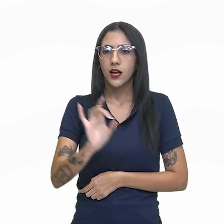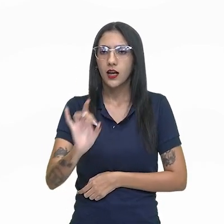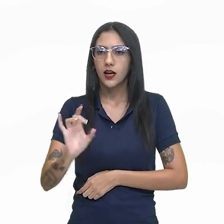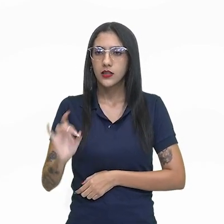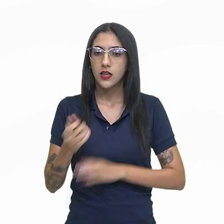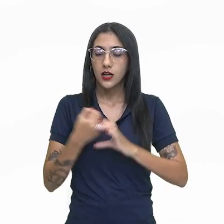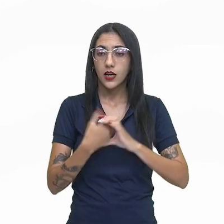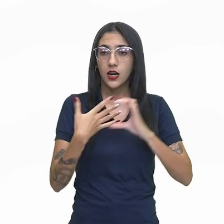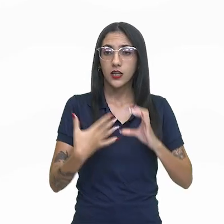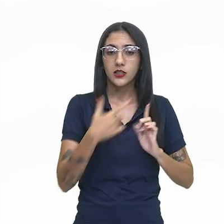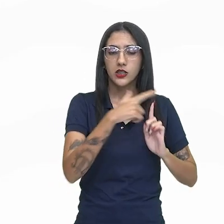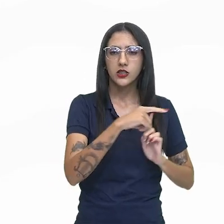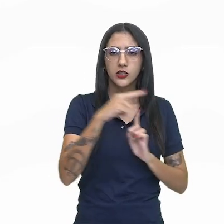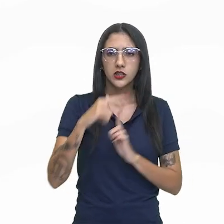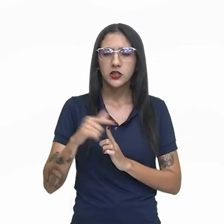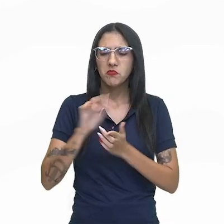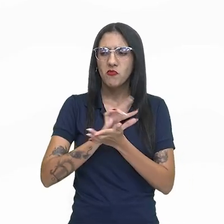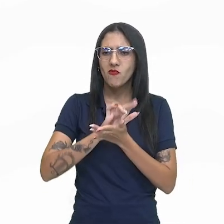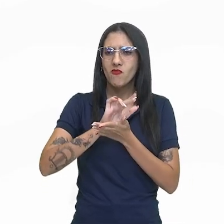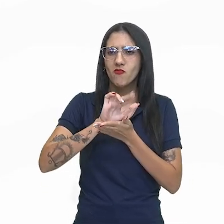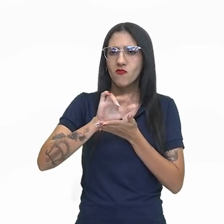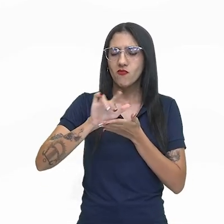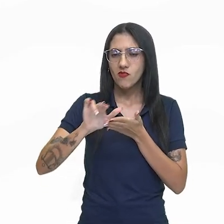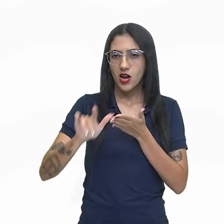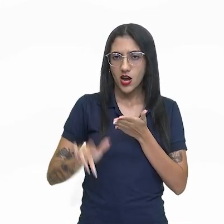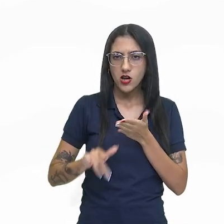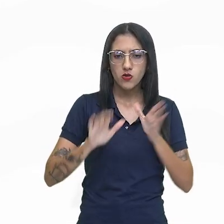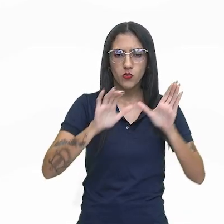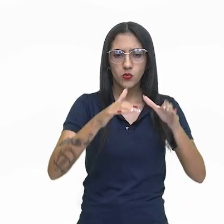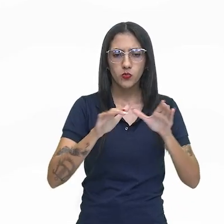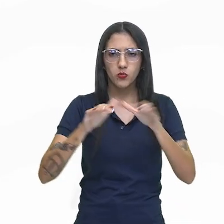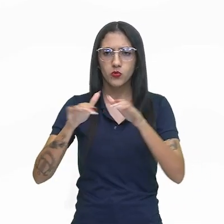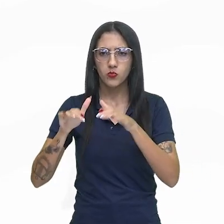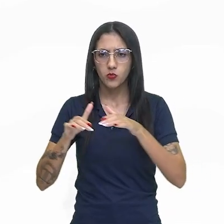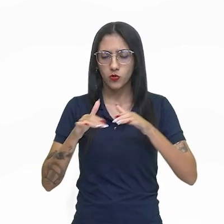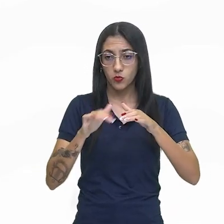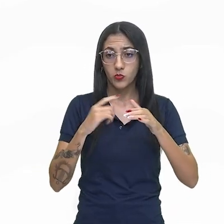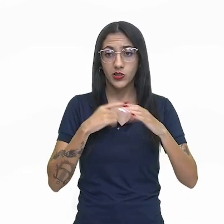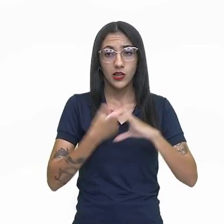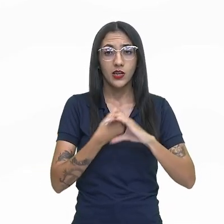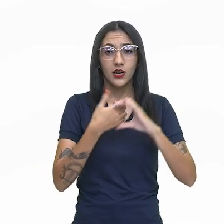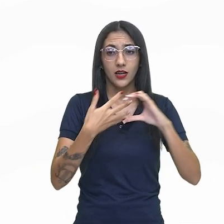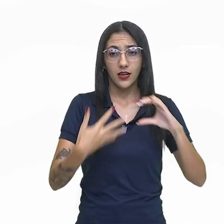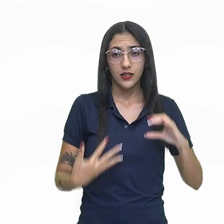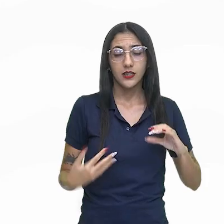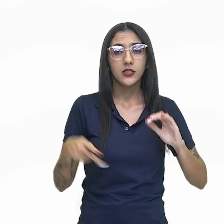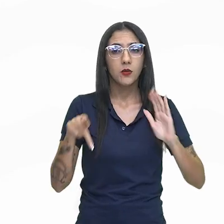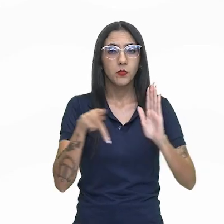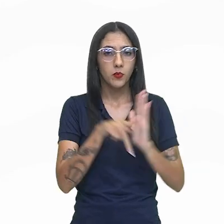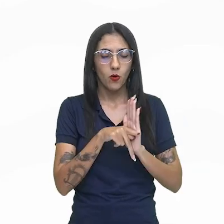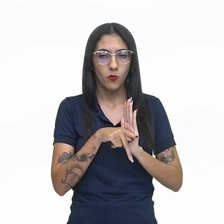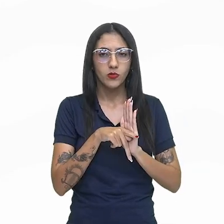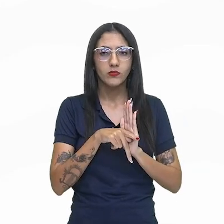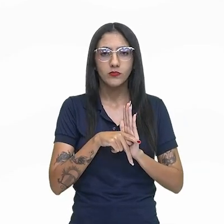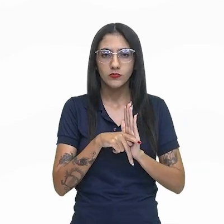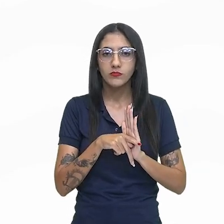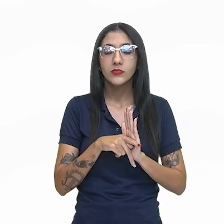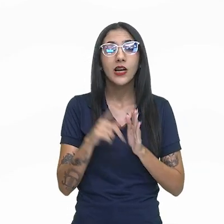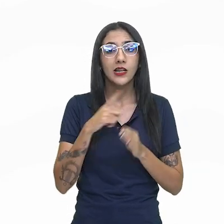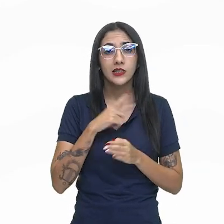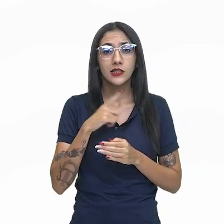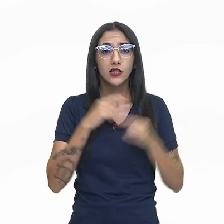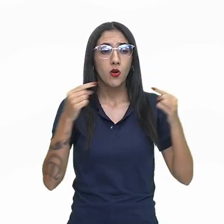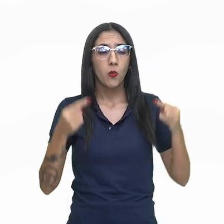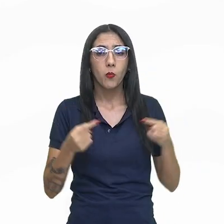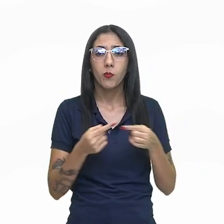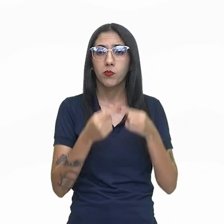são formados por vários indivíduos, por vários organismos que são pertencentes àquela